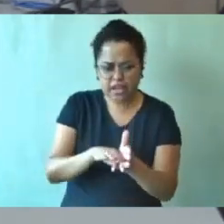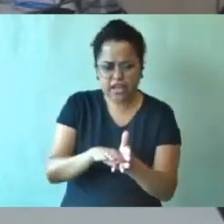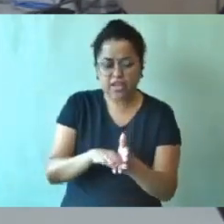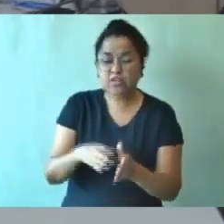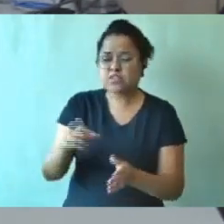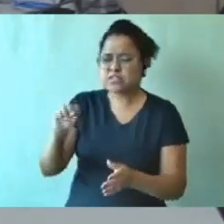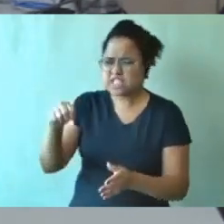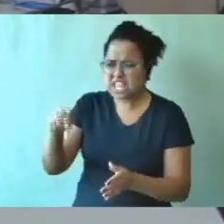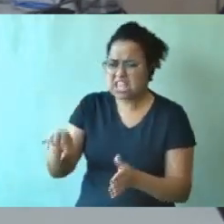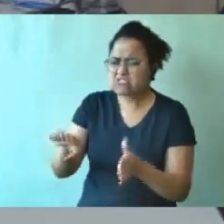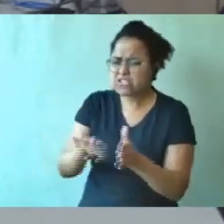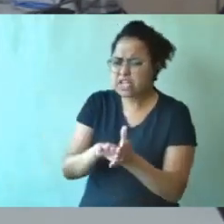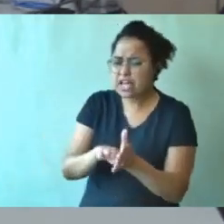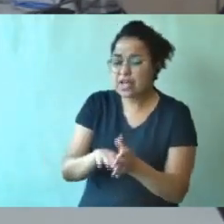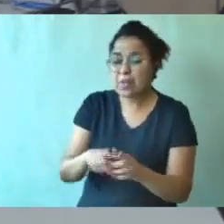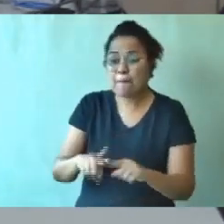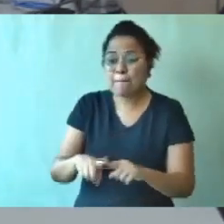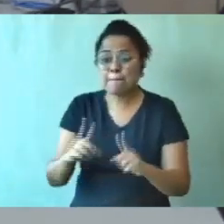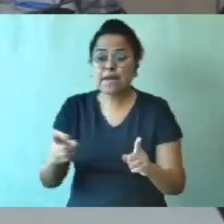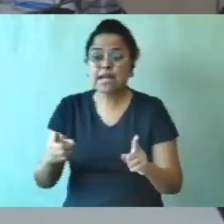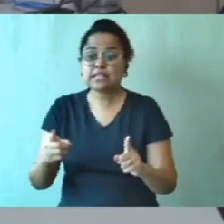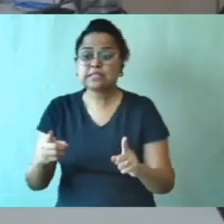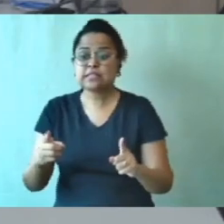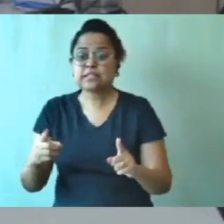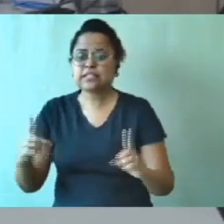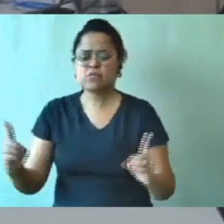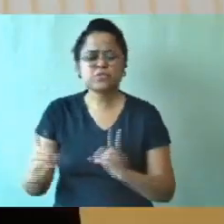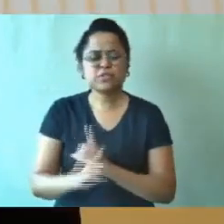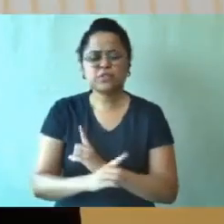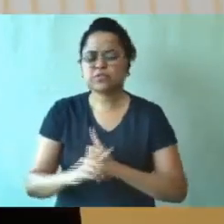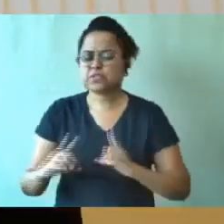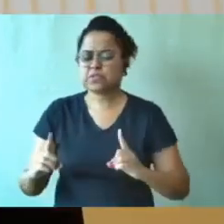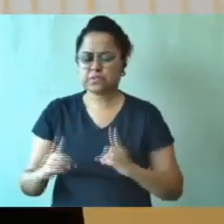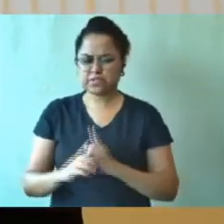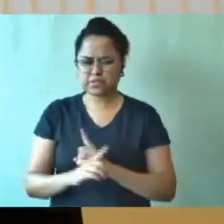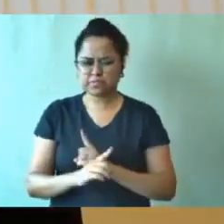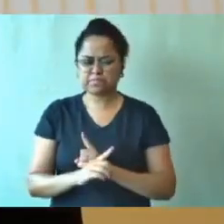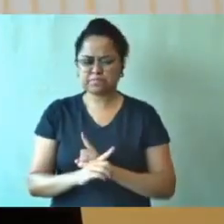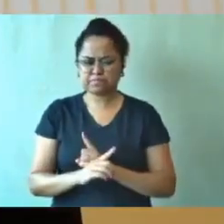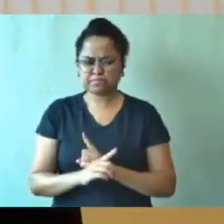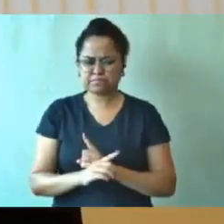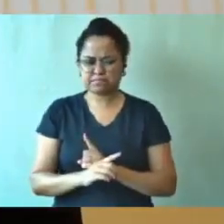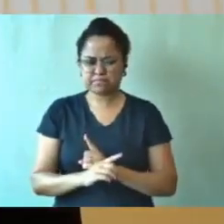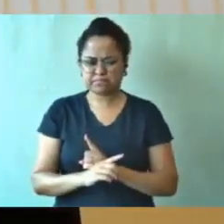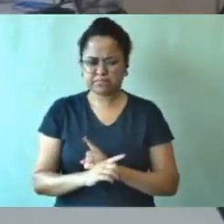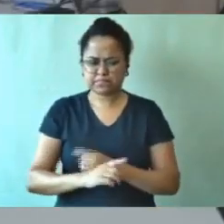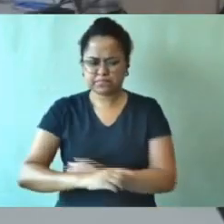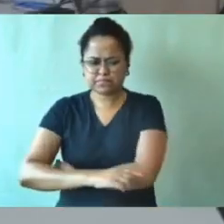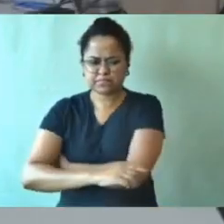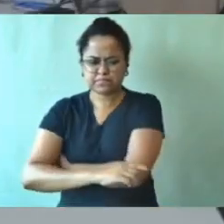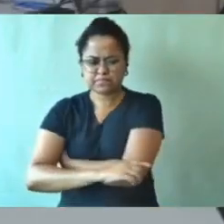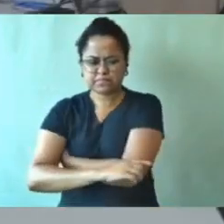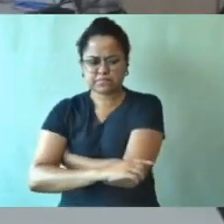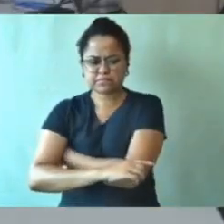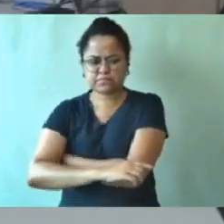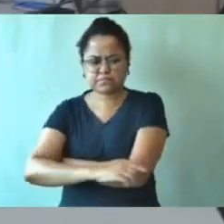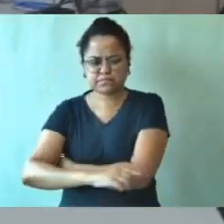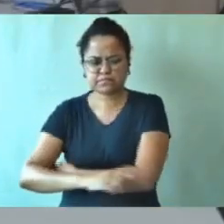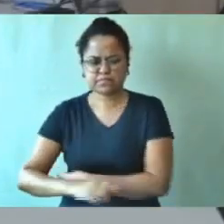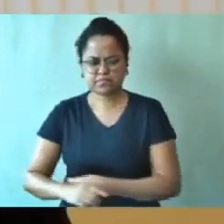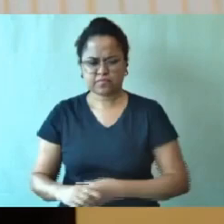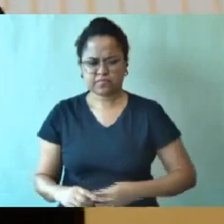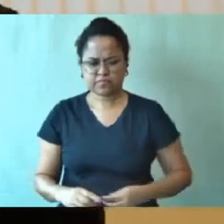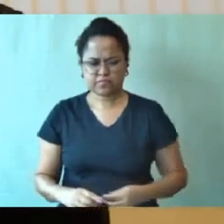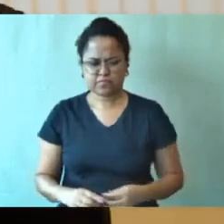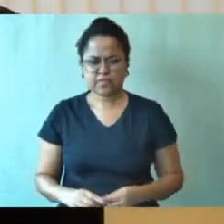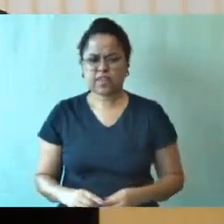essa transação que foi feita, devido a esse negócio que foi feito. Voltou, né? Rodar? Não tive informação, não. Não,